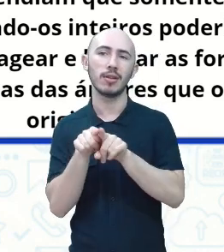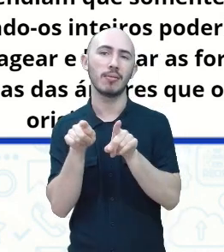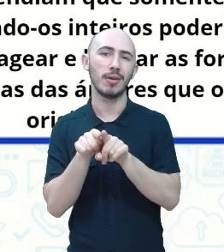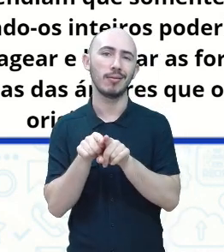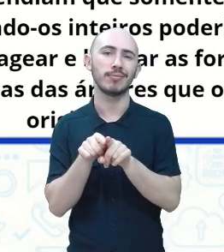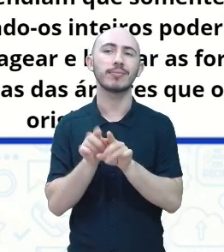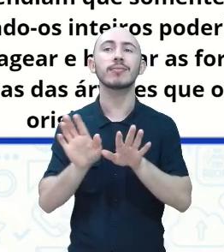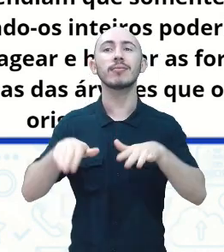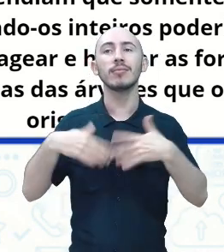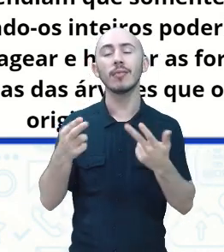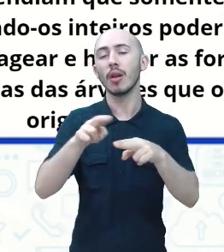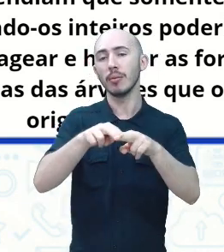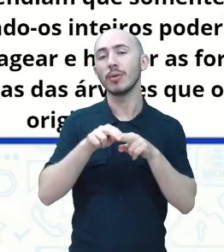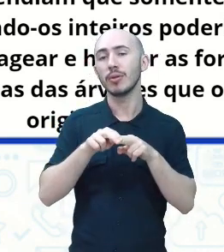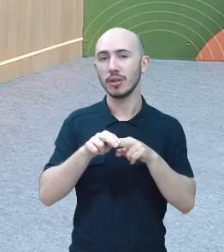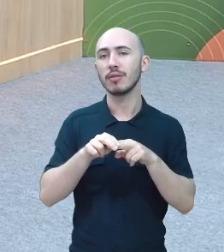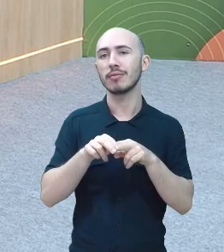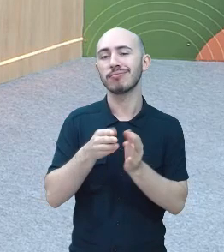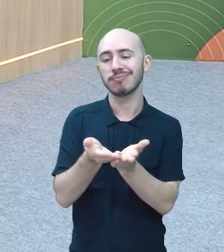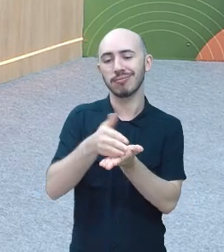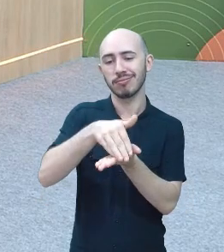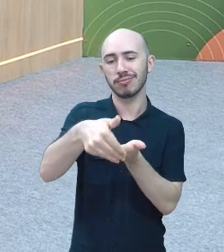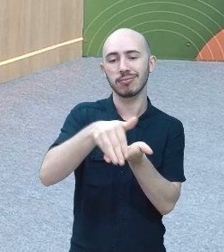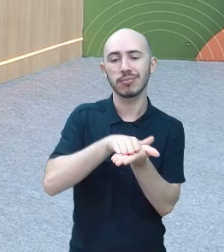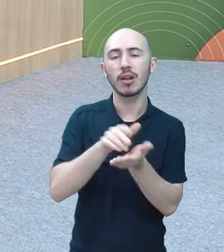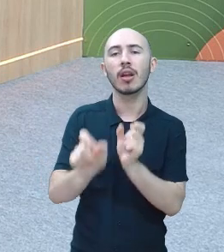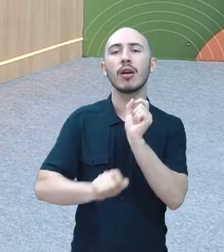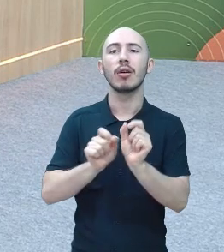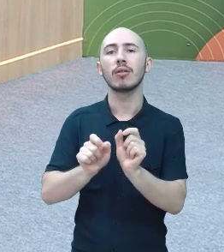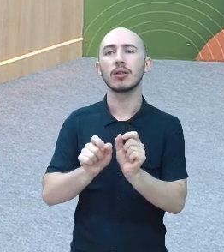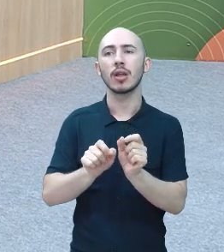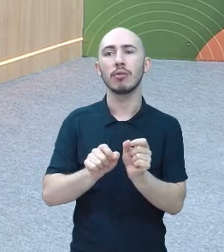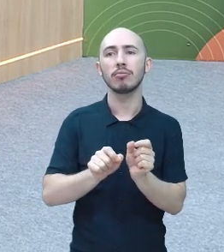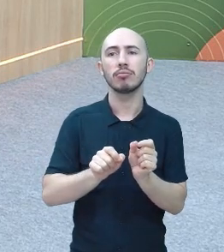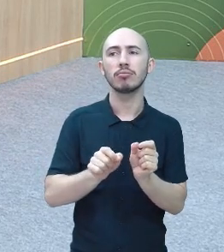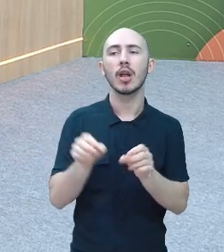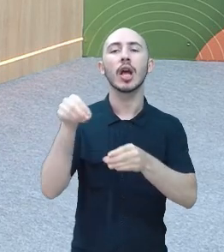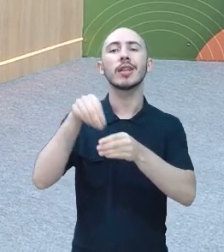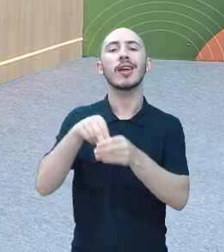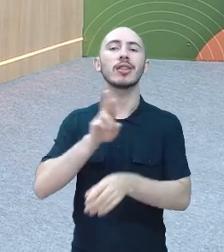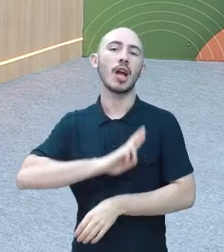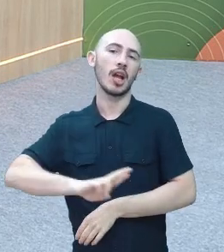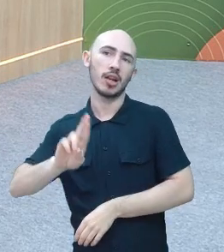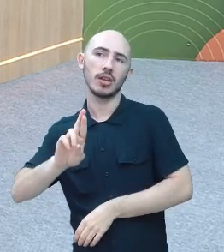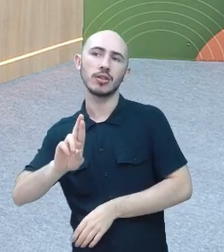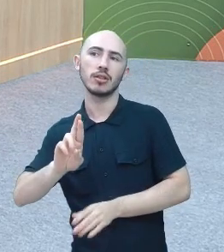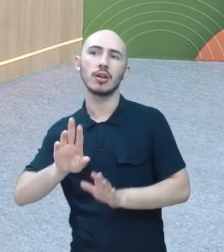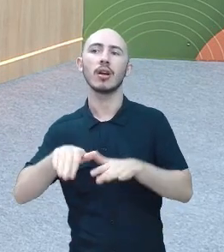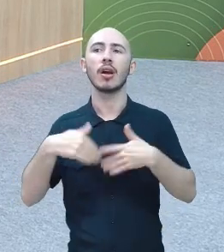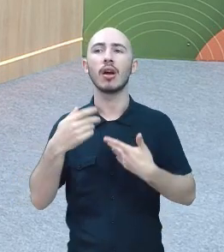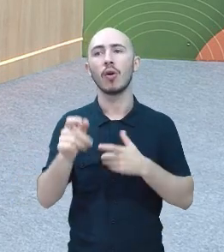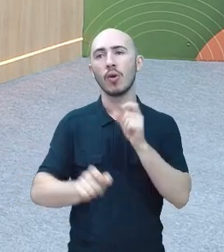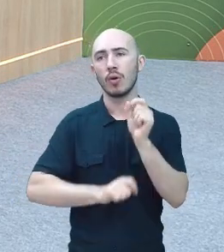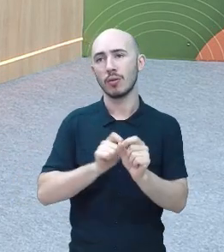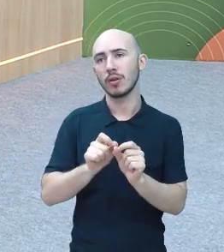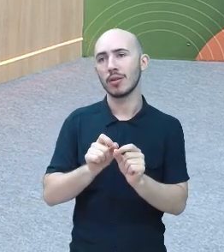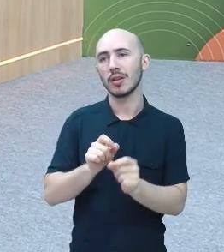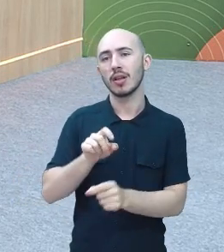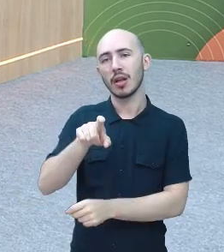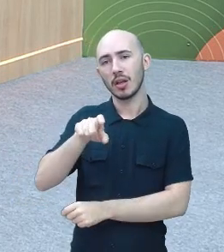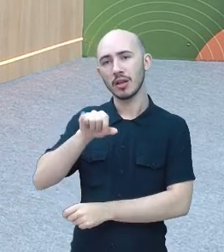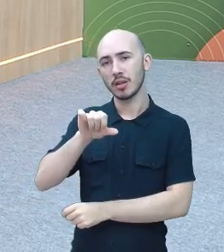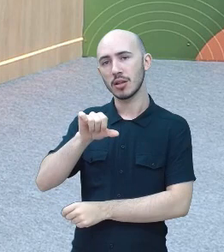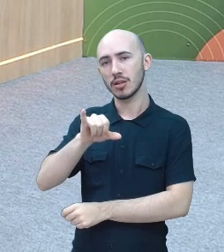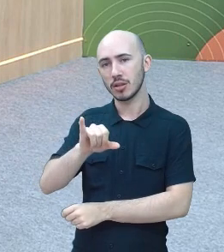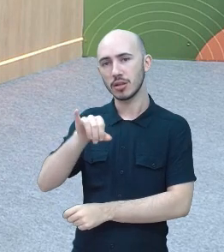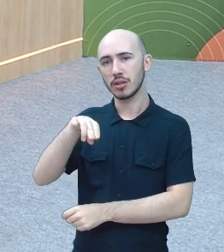os origamis eram usados em processos religiosos dos shintoítas, que era uma religião japonesa, tá